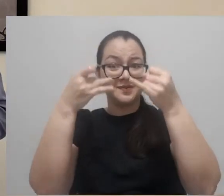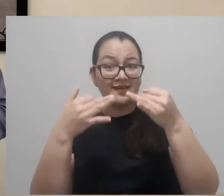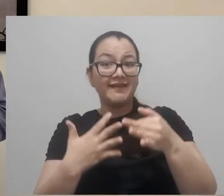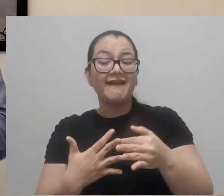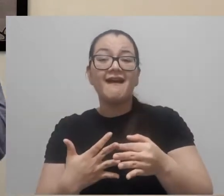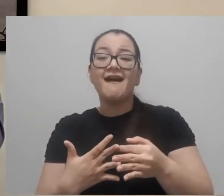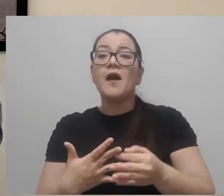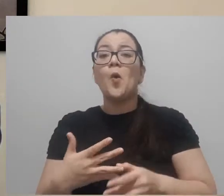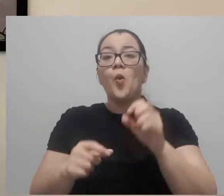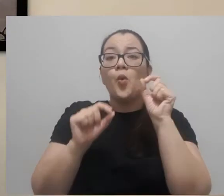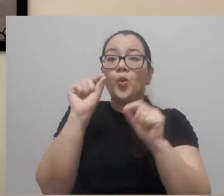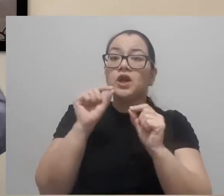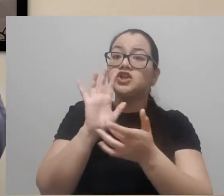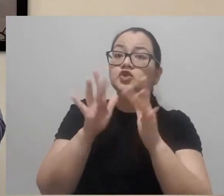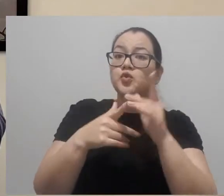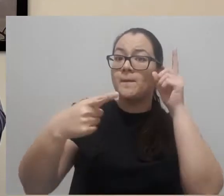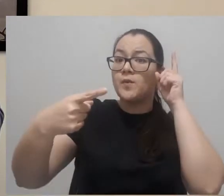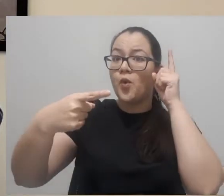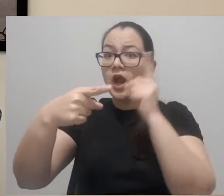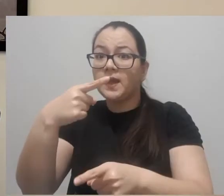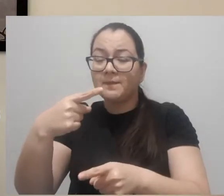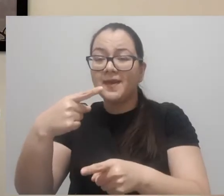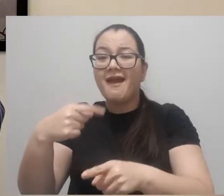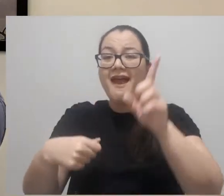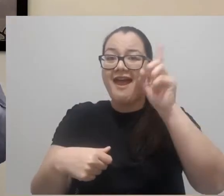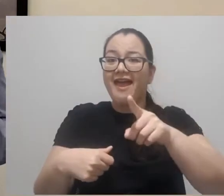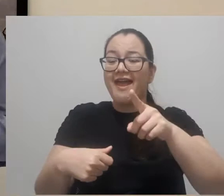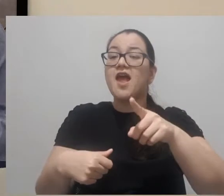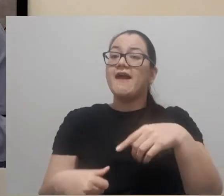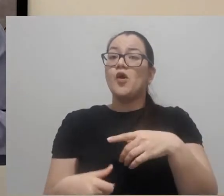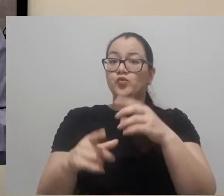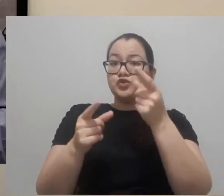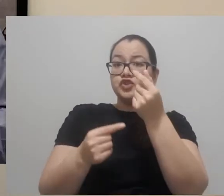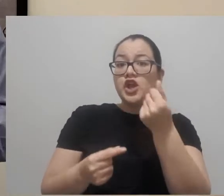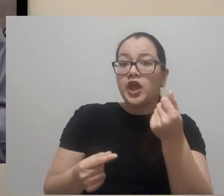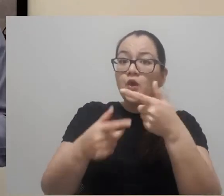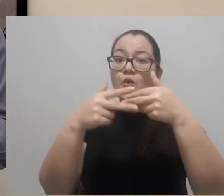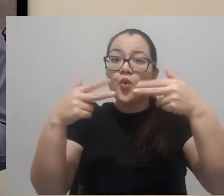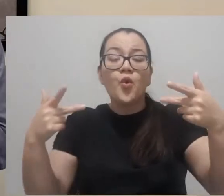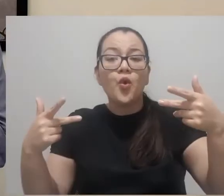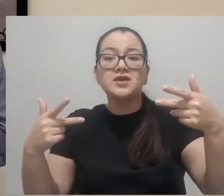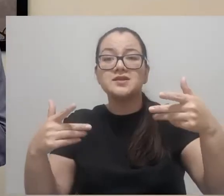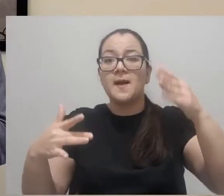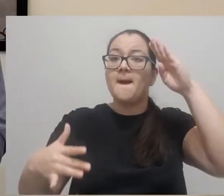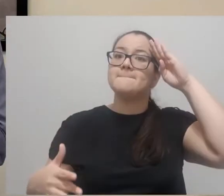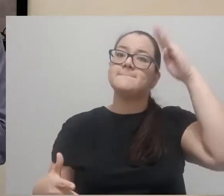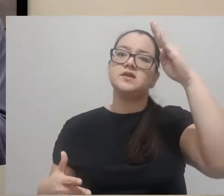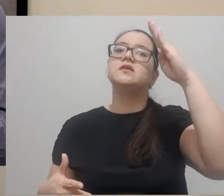tivessem importância suprema na nossa vida. O comentarista Wisby, ele diz que